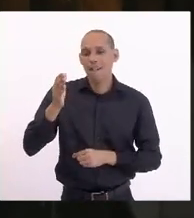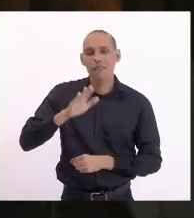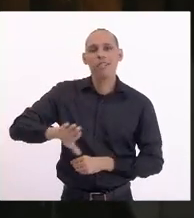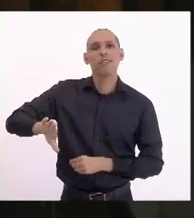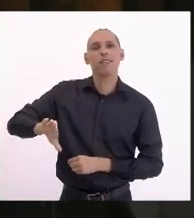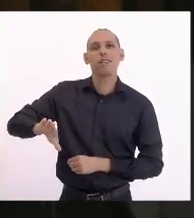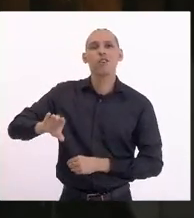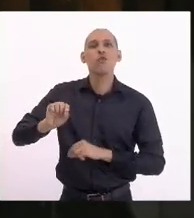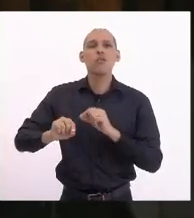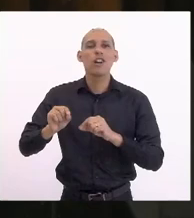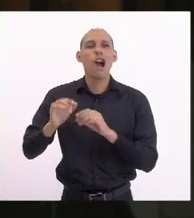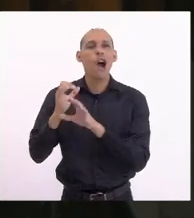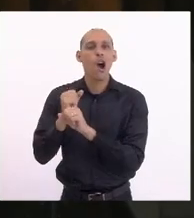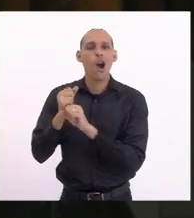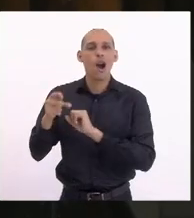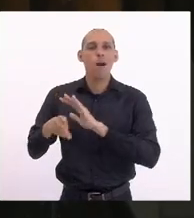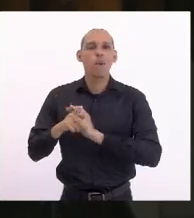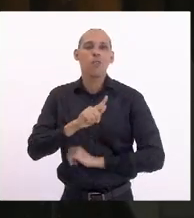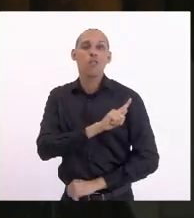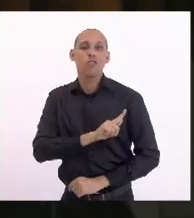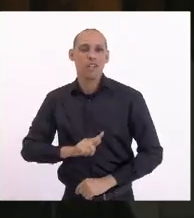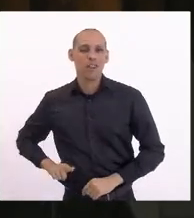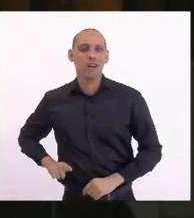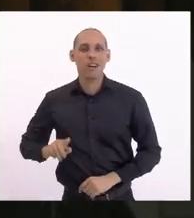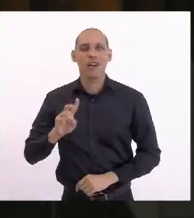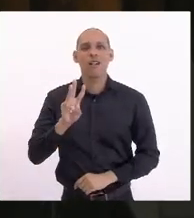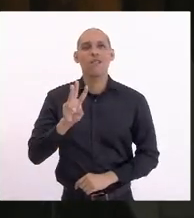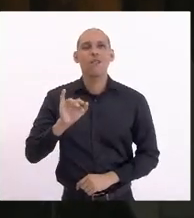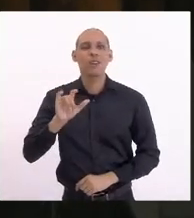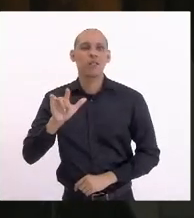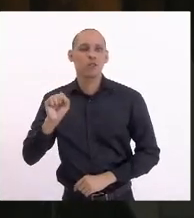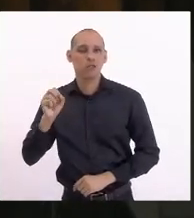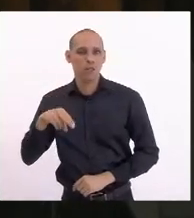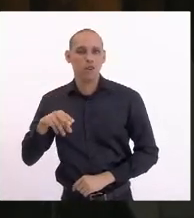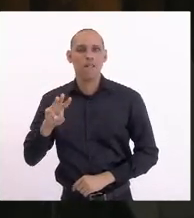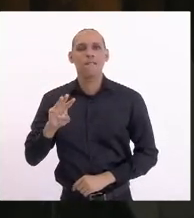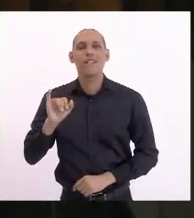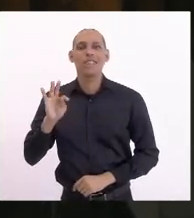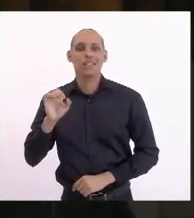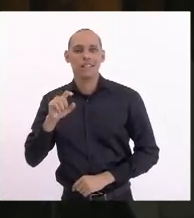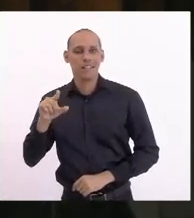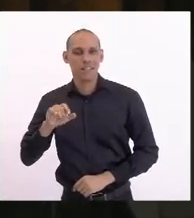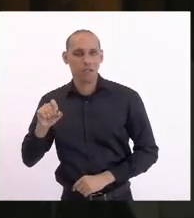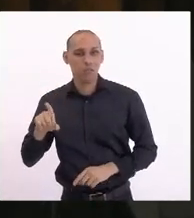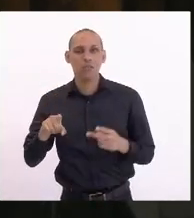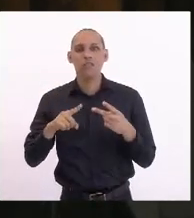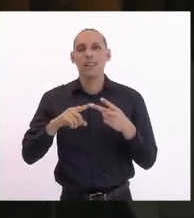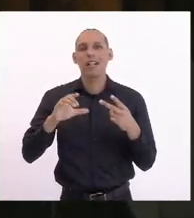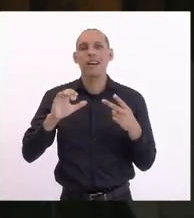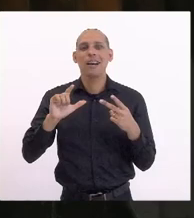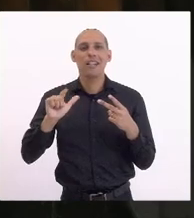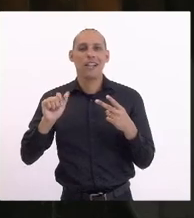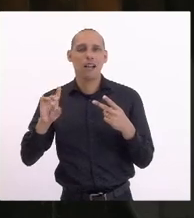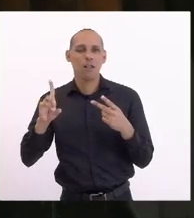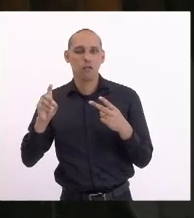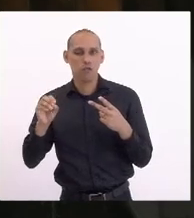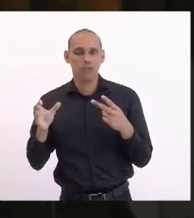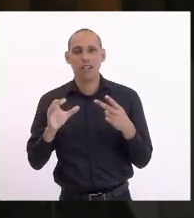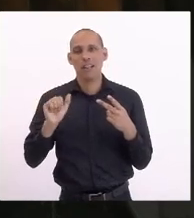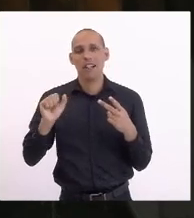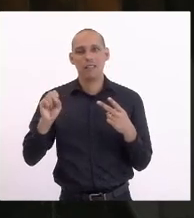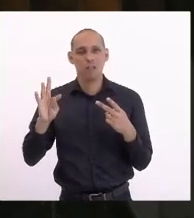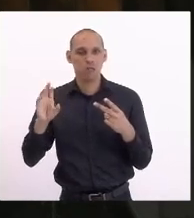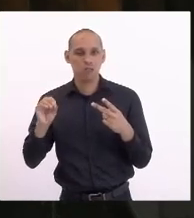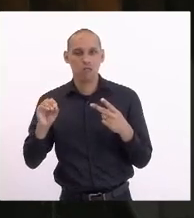das contas do governador Wilson Witzel e Cláudio Castro. Eram duas contas que a gente estava votando em